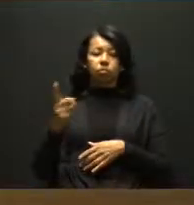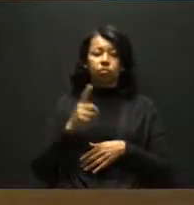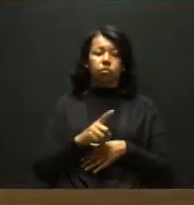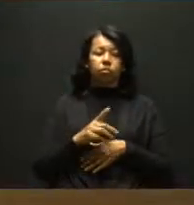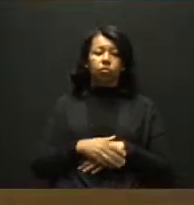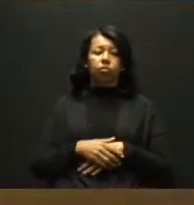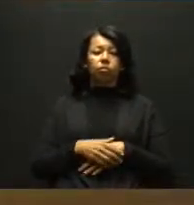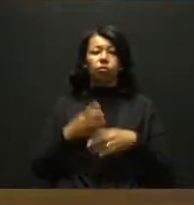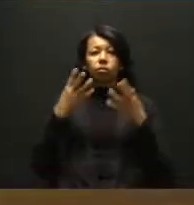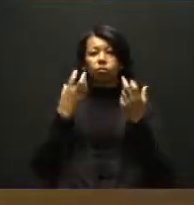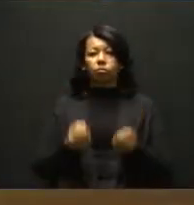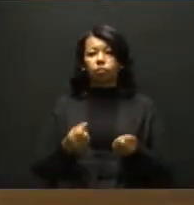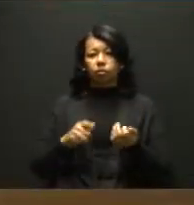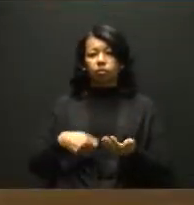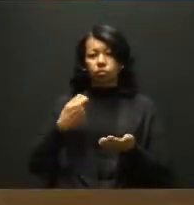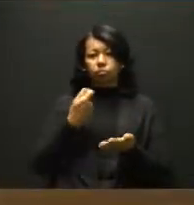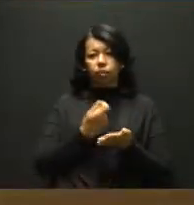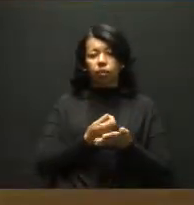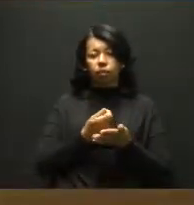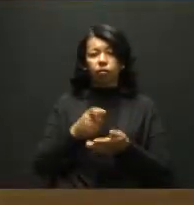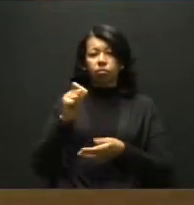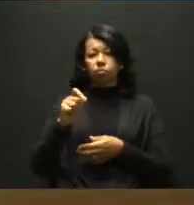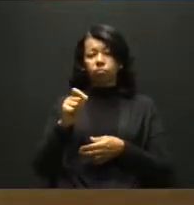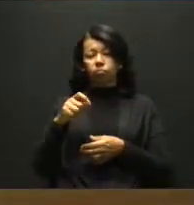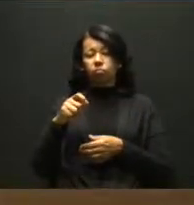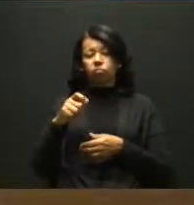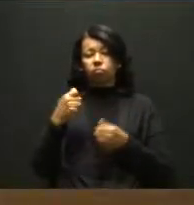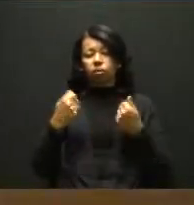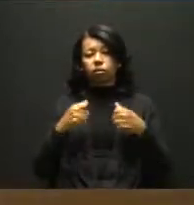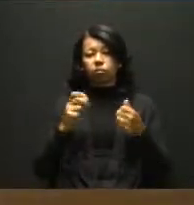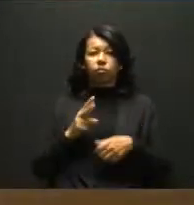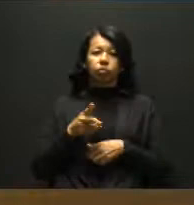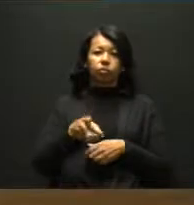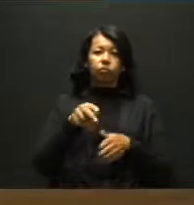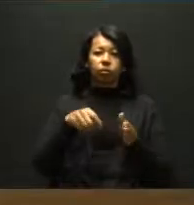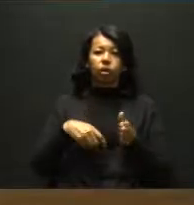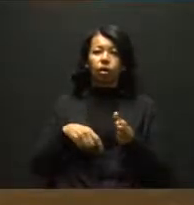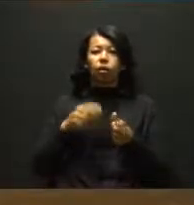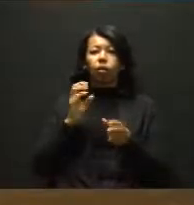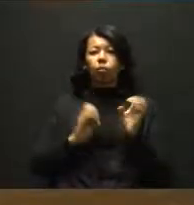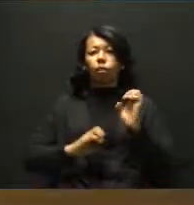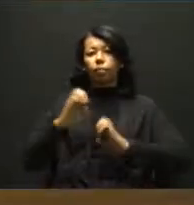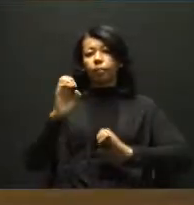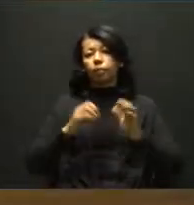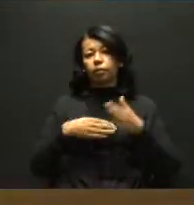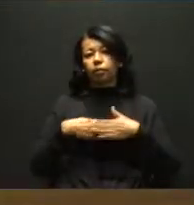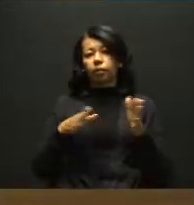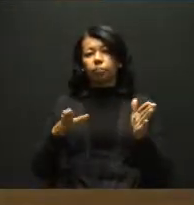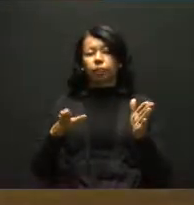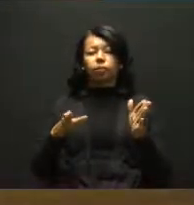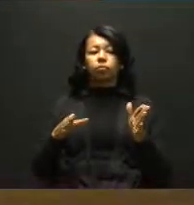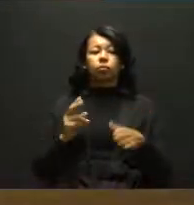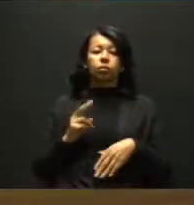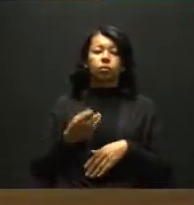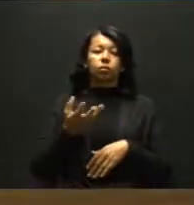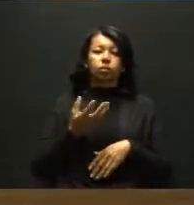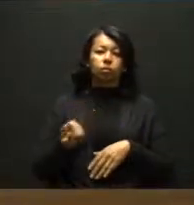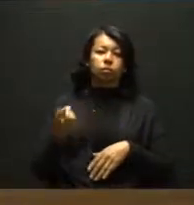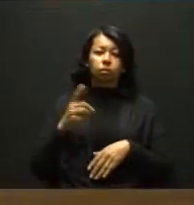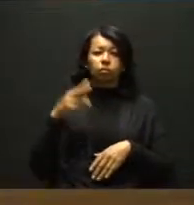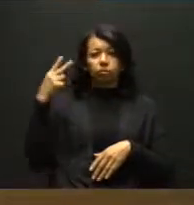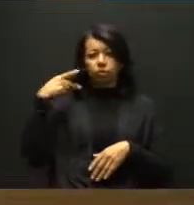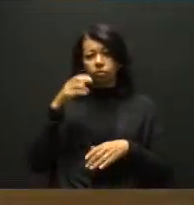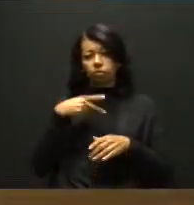o melhor de assumir de pagar sua dívida e continuar com a empresa em aberto e eu queria aqui é vereador